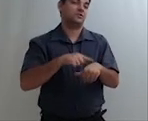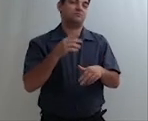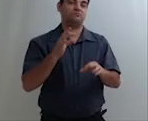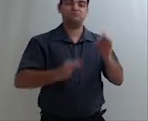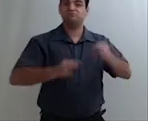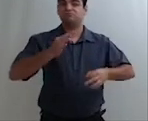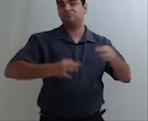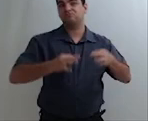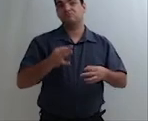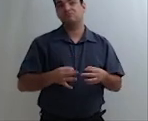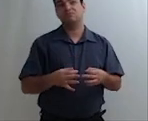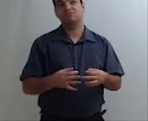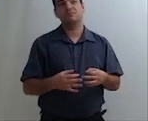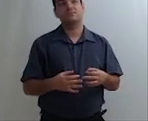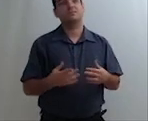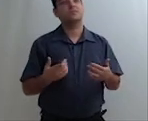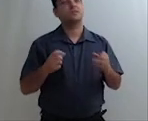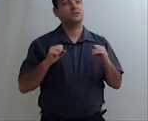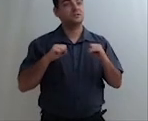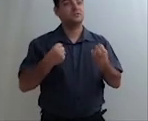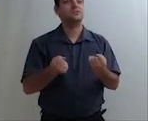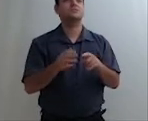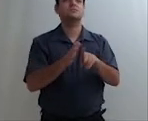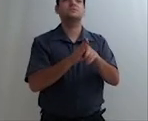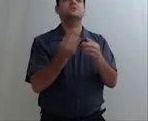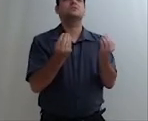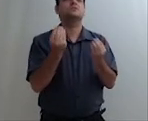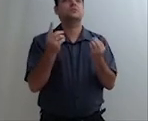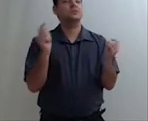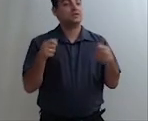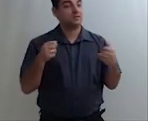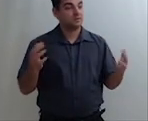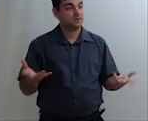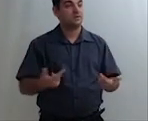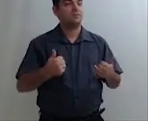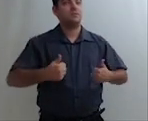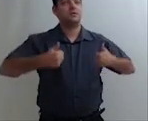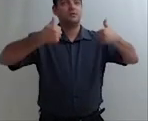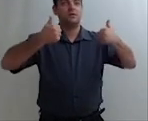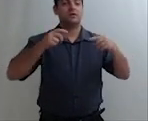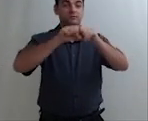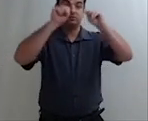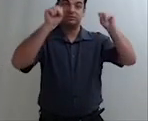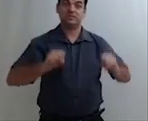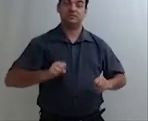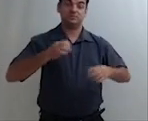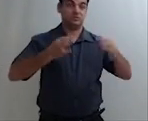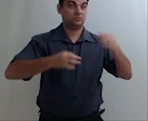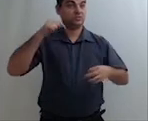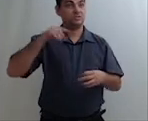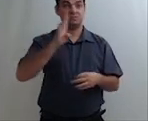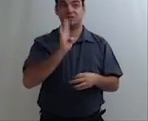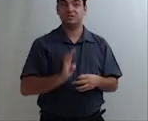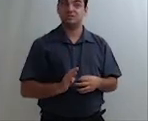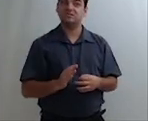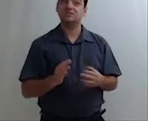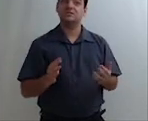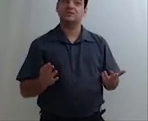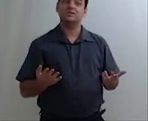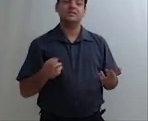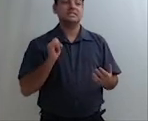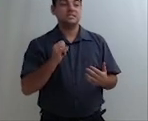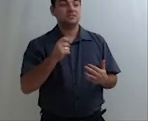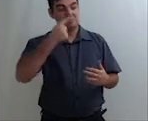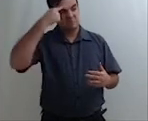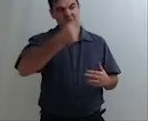multidisciplinar de estudo de como podemos melhorar o sistema de Justiça Criminal uma condenação Sem prova